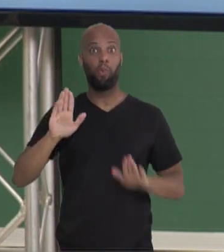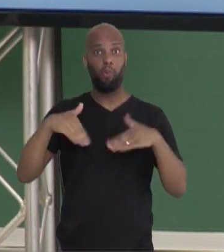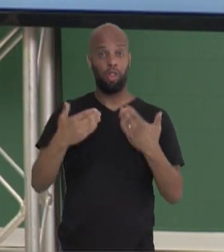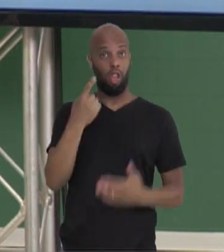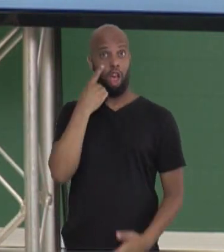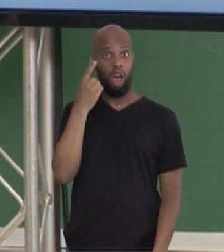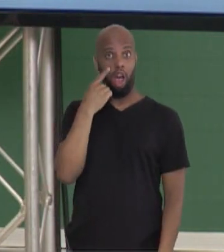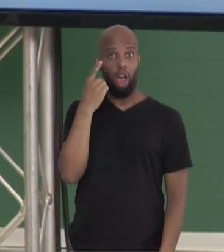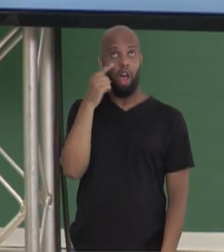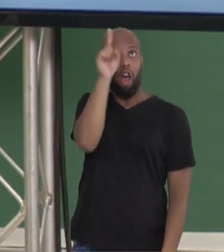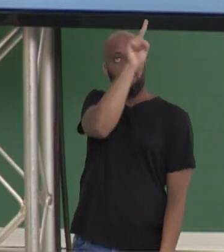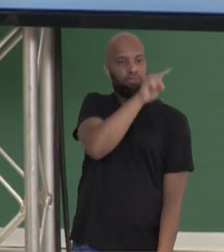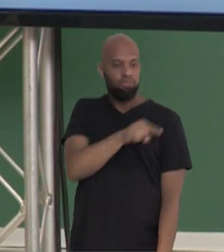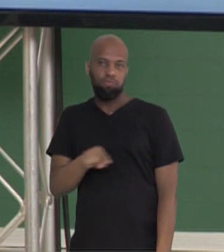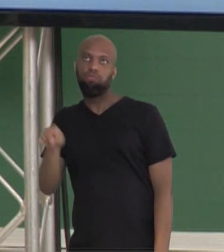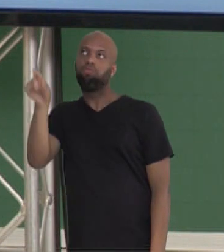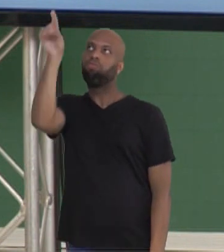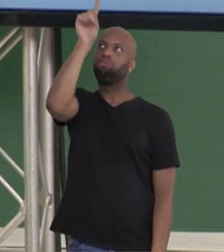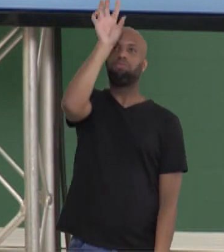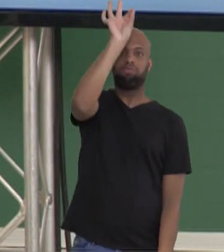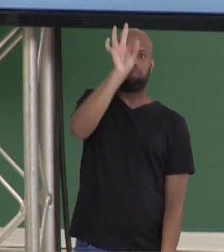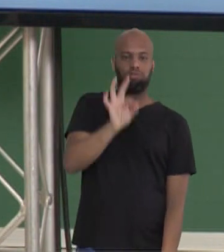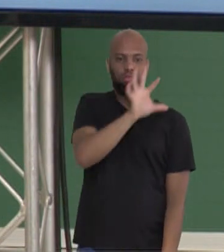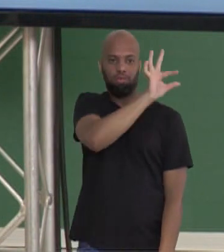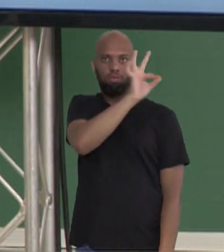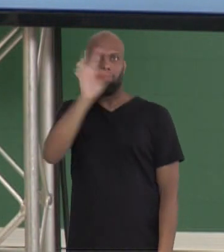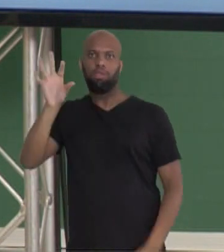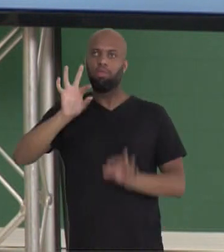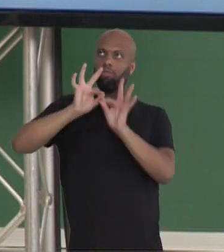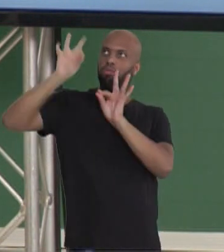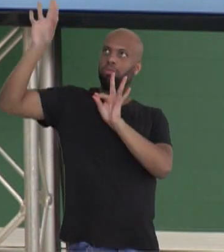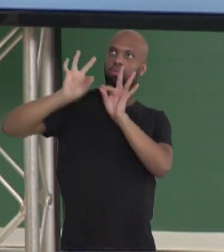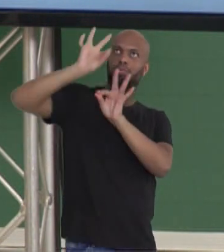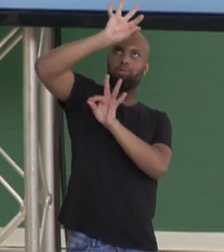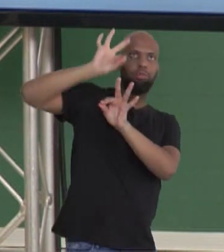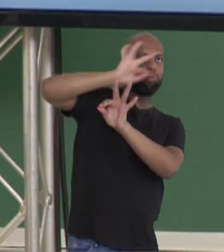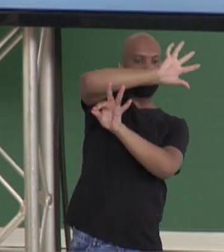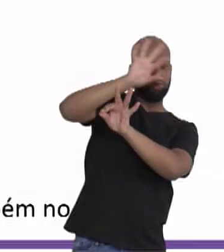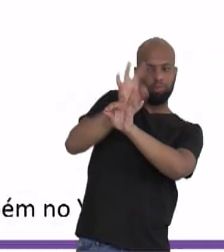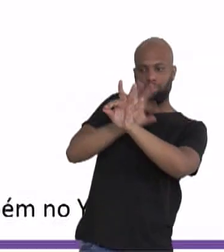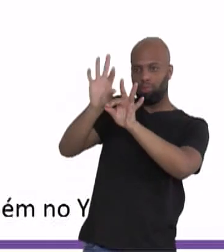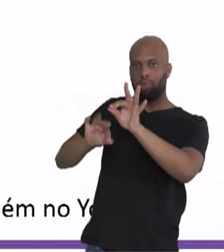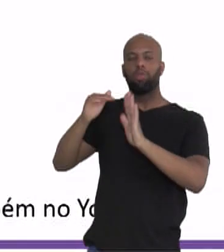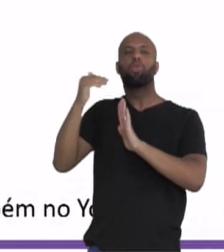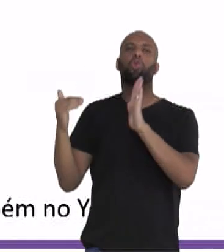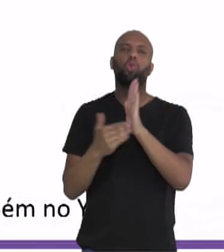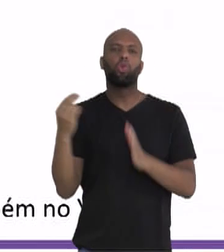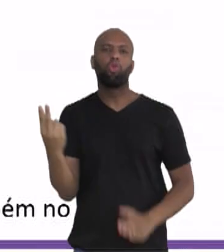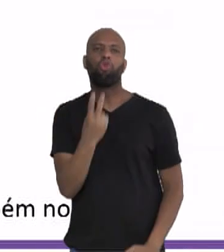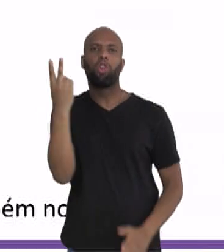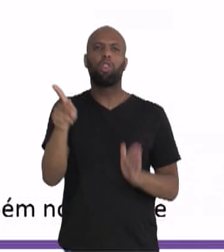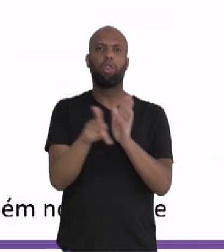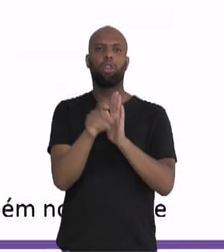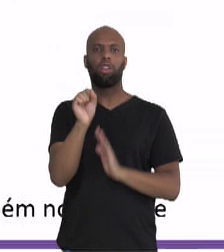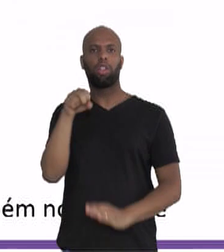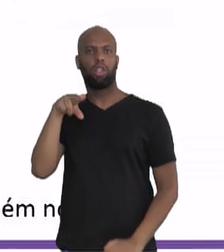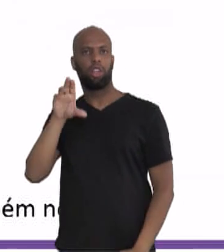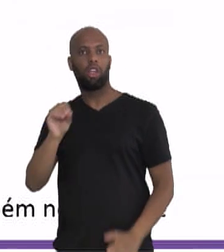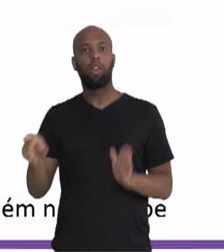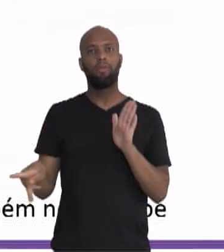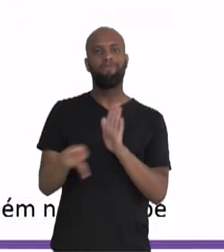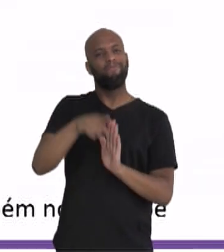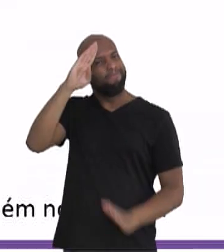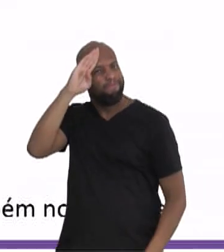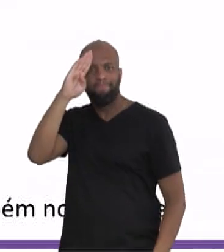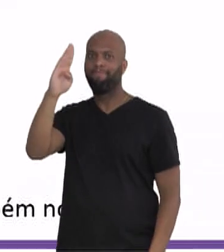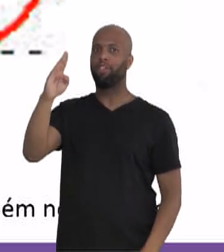vendo a circunferência cheio de marquinhas aqui, que são todos os valores de seno dos principais ângulos conhecidos,